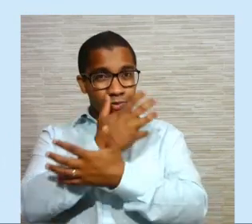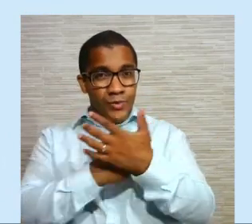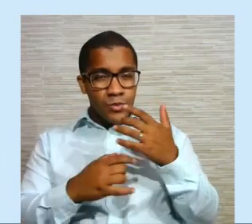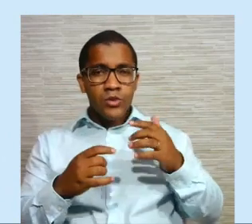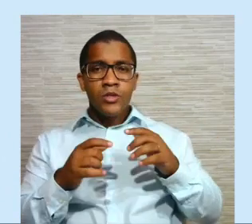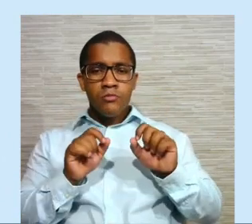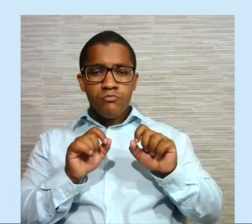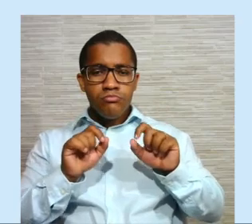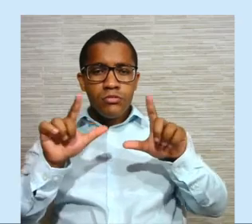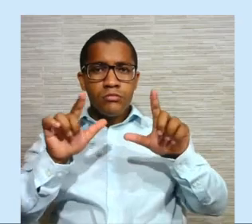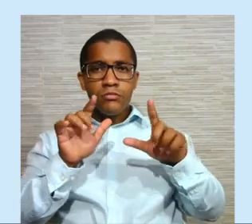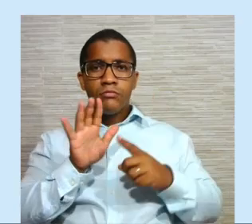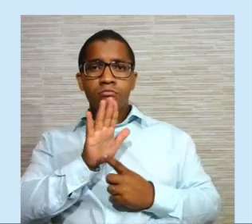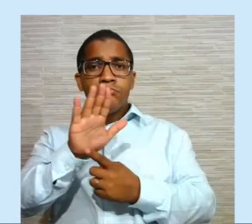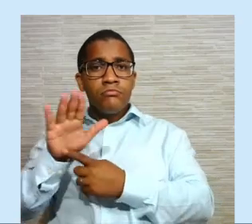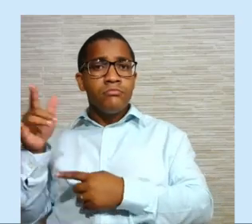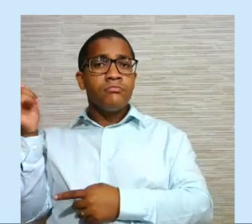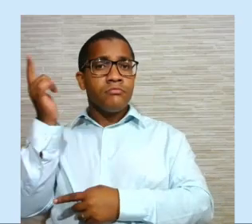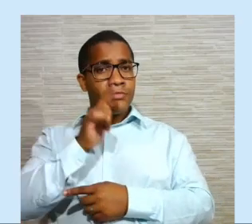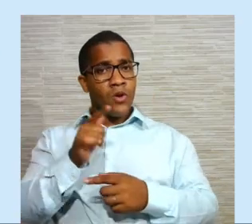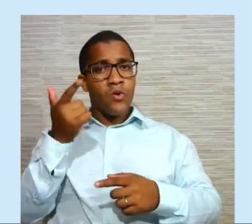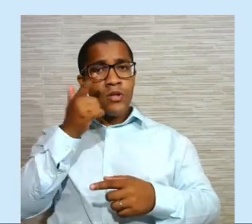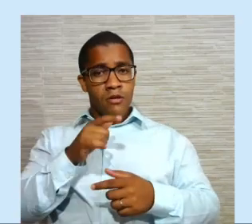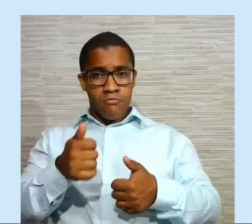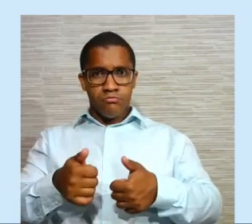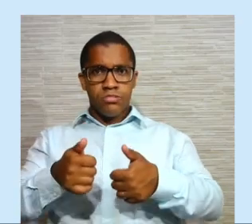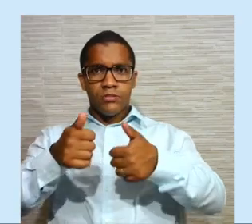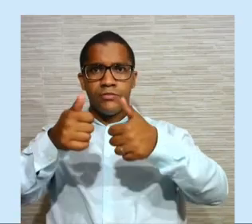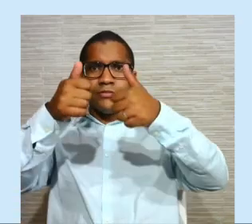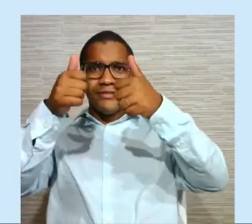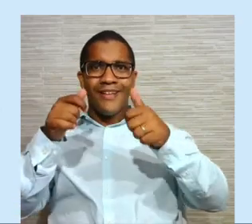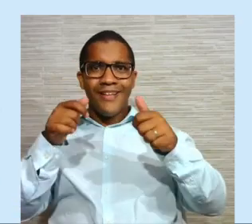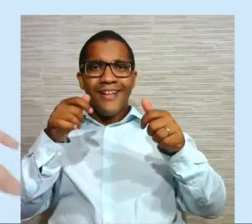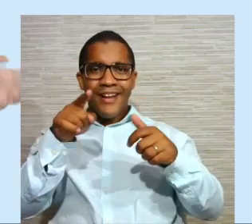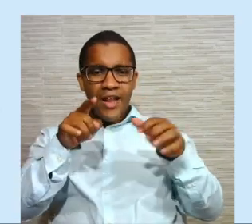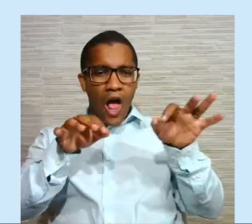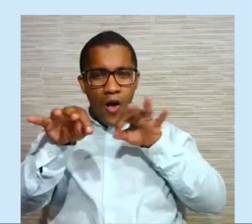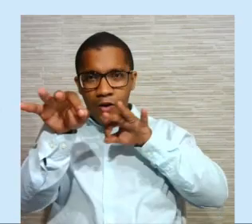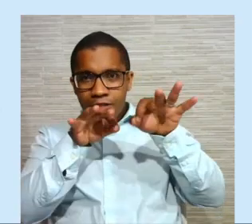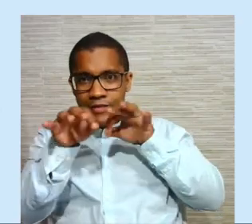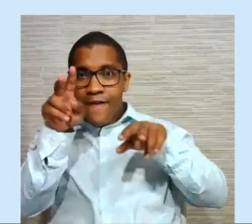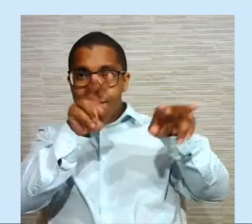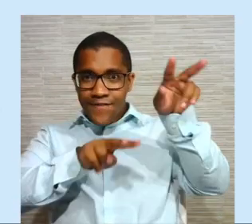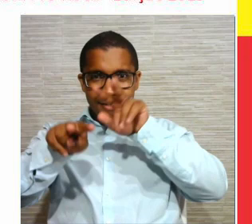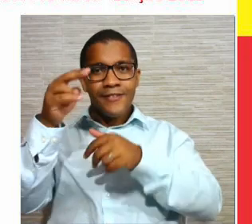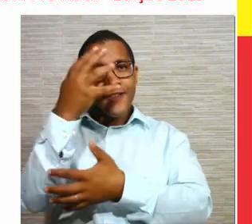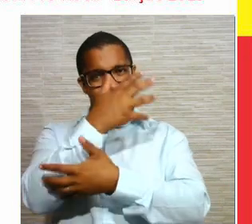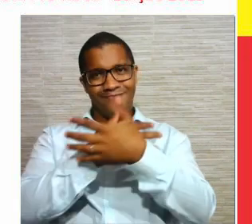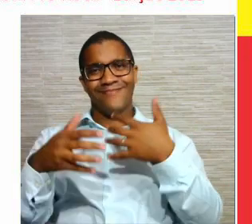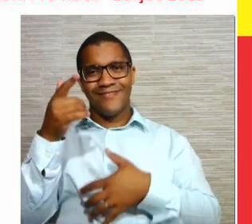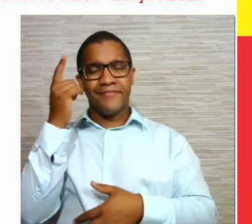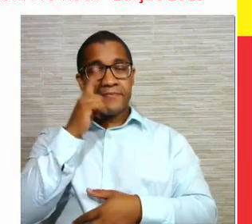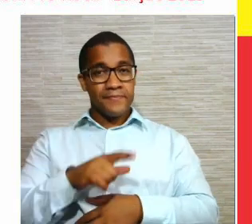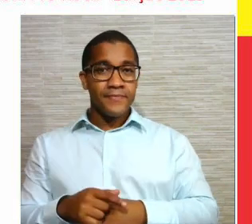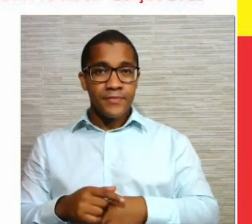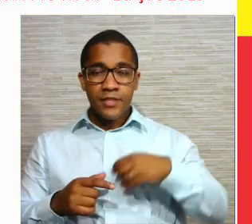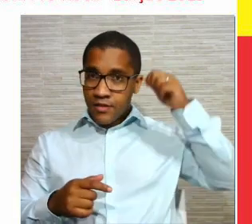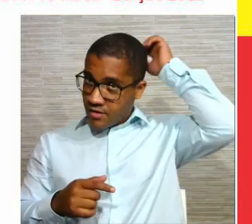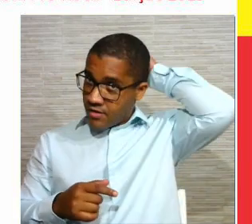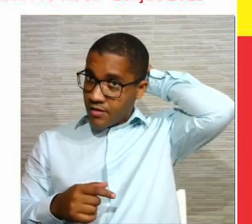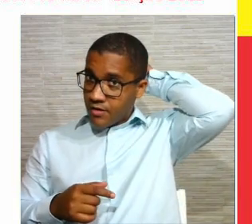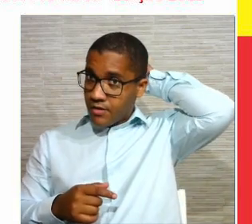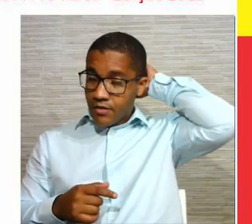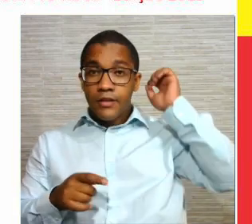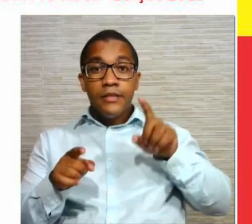videoclipes. Então foi um momento também de melhoria na produção visual também dessas músicas. Aí, além